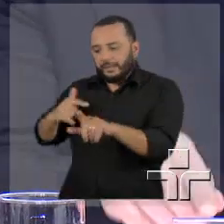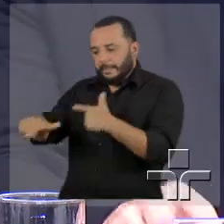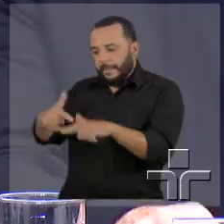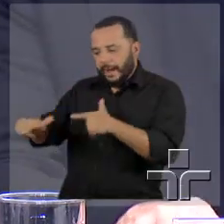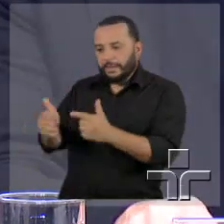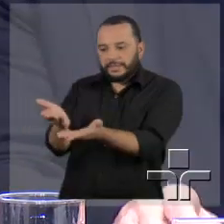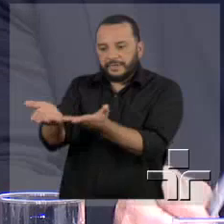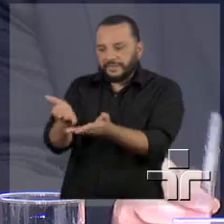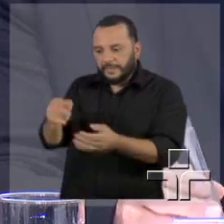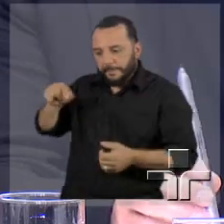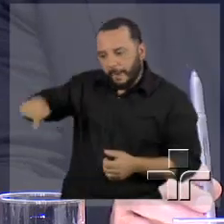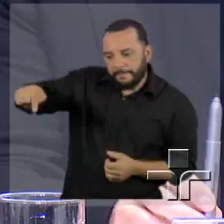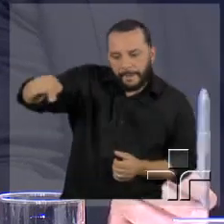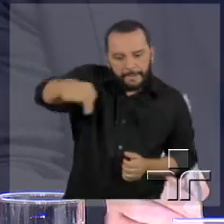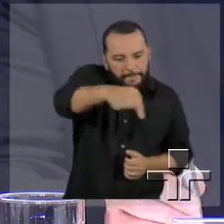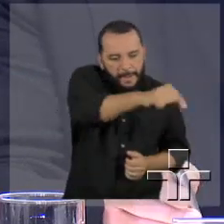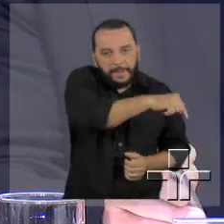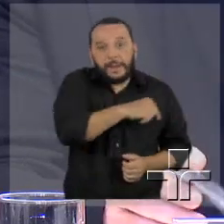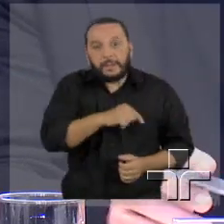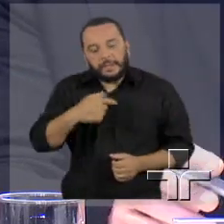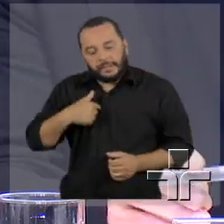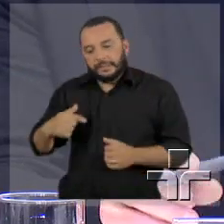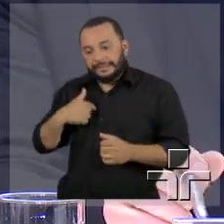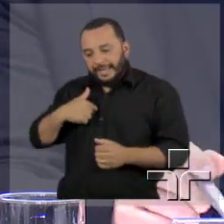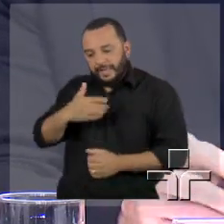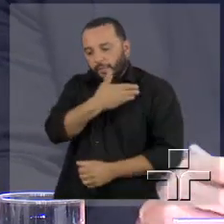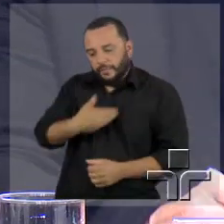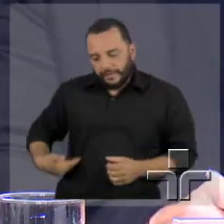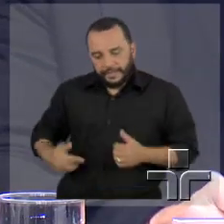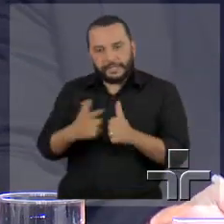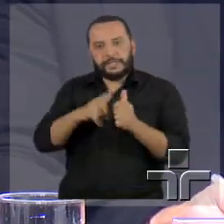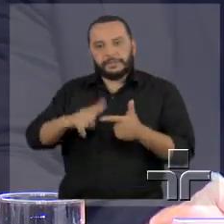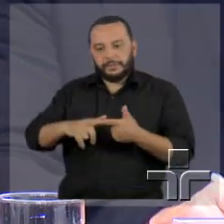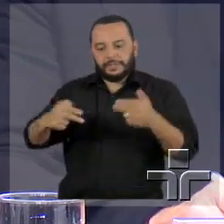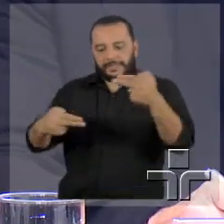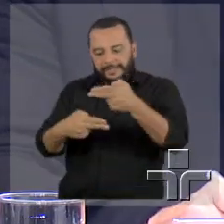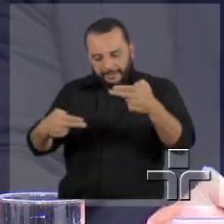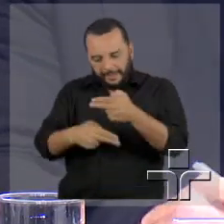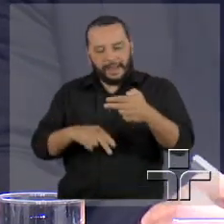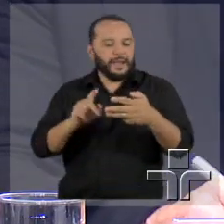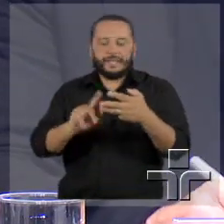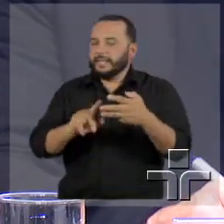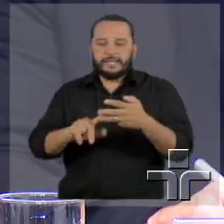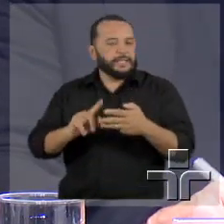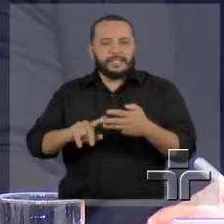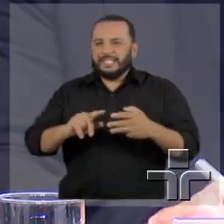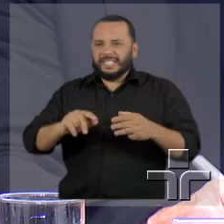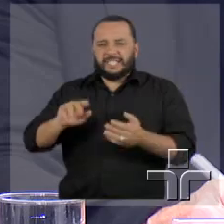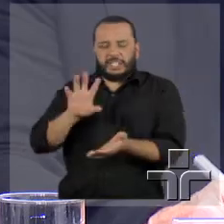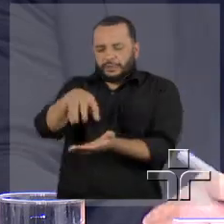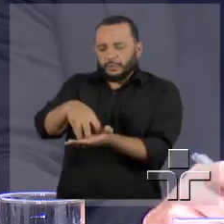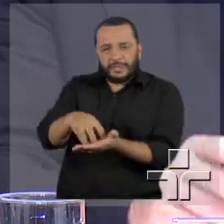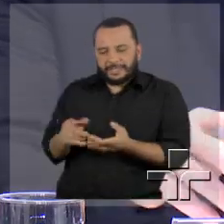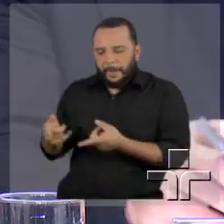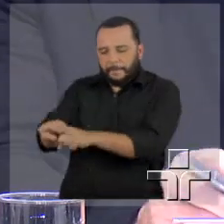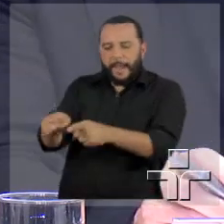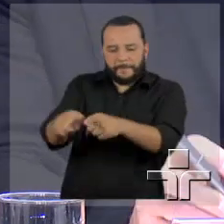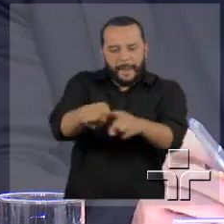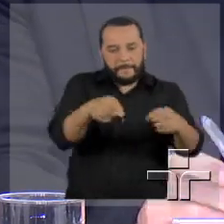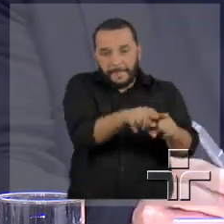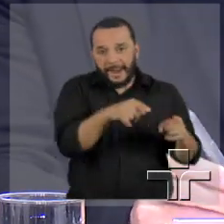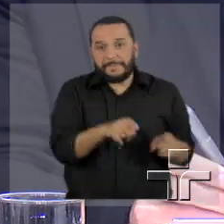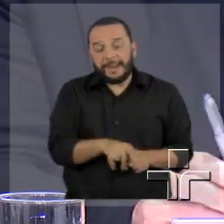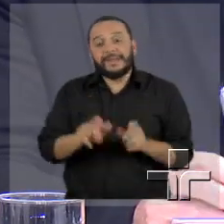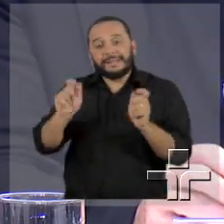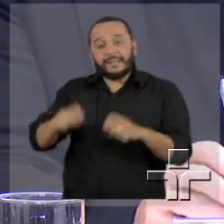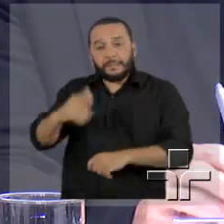capacitando toda a nossa rede, seja do governo do estado, seja do SEBRAE ou de todas as instituições parceiras, para que eles possam receber esse